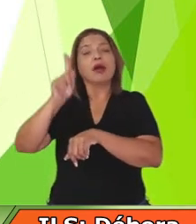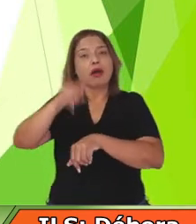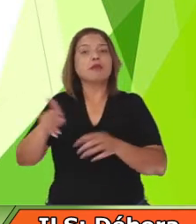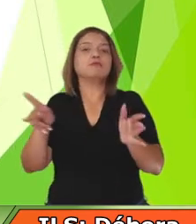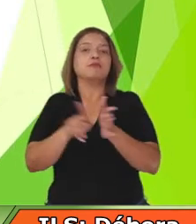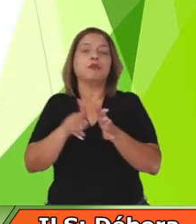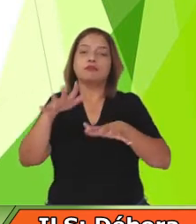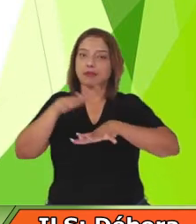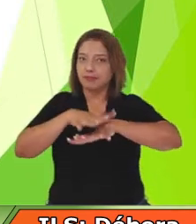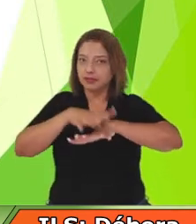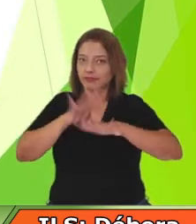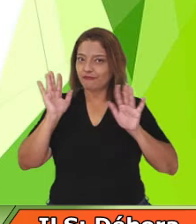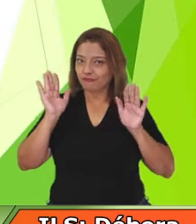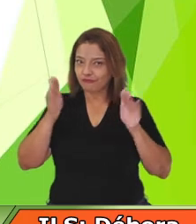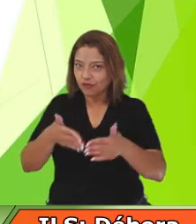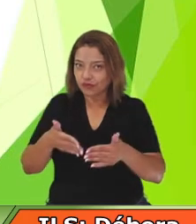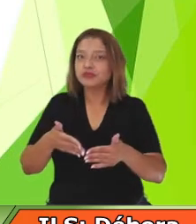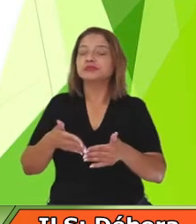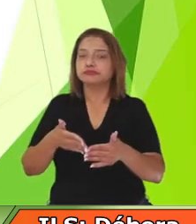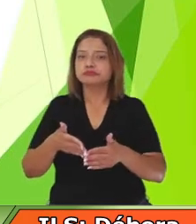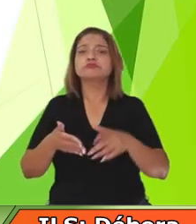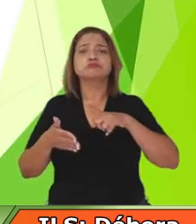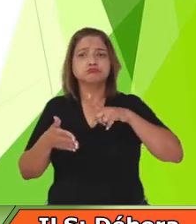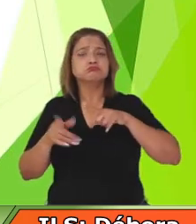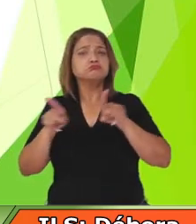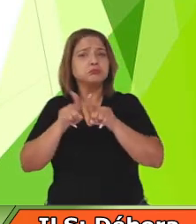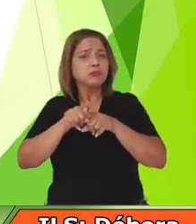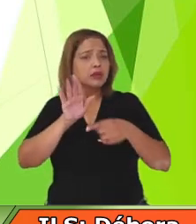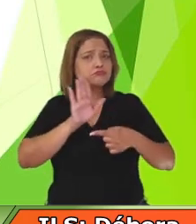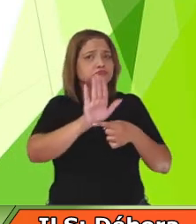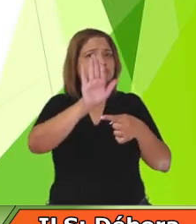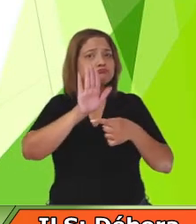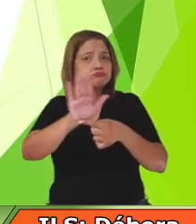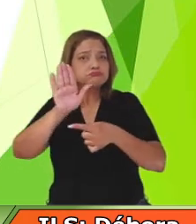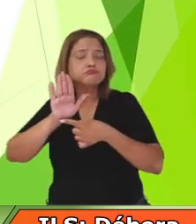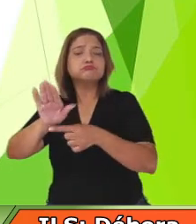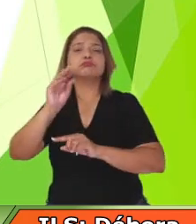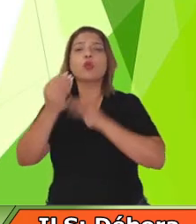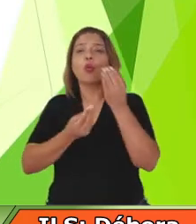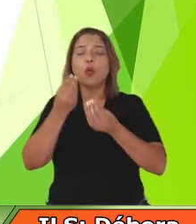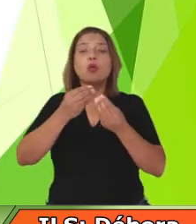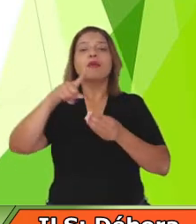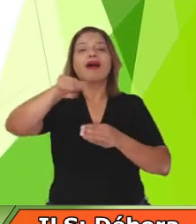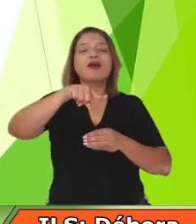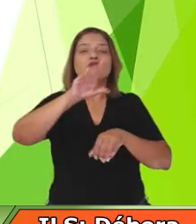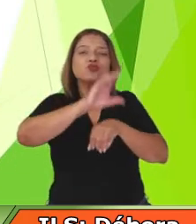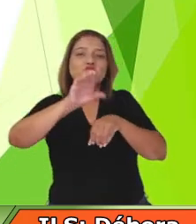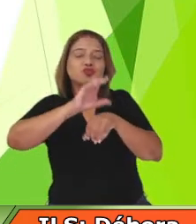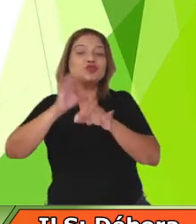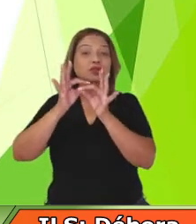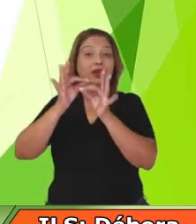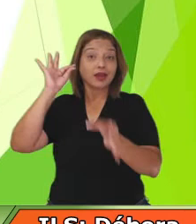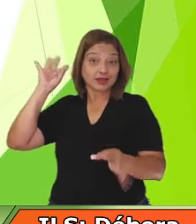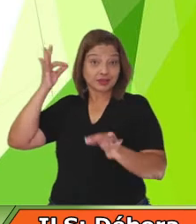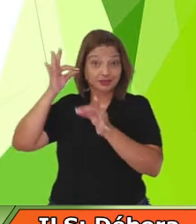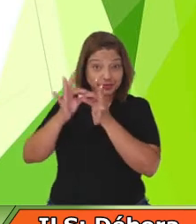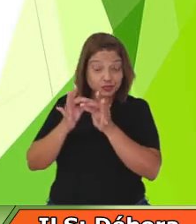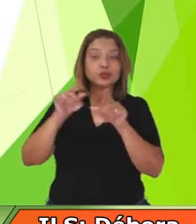matemática, dando grandes contribuições à agrimensura e à